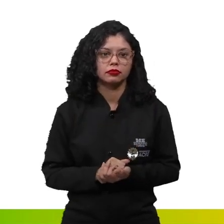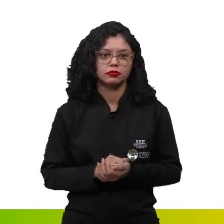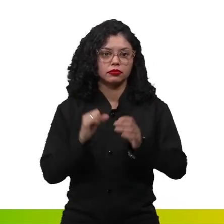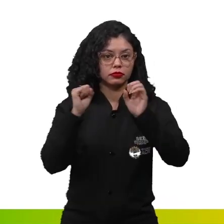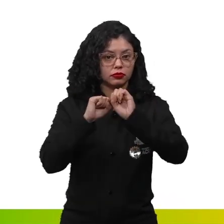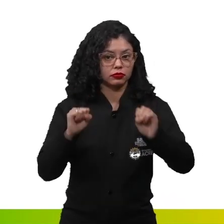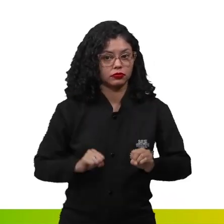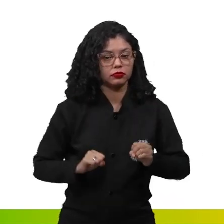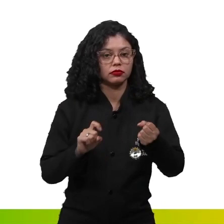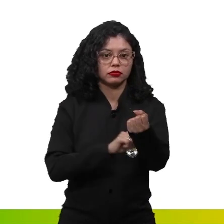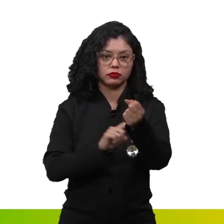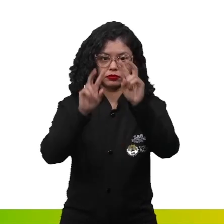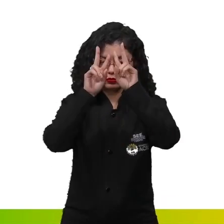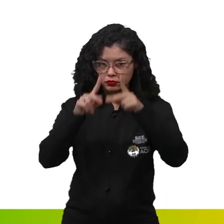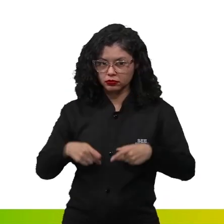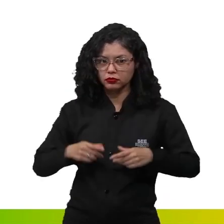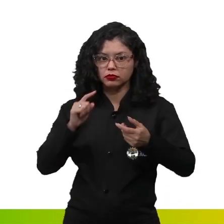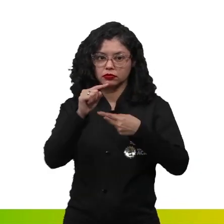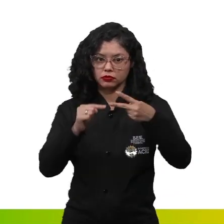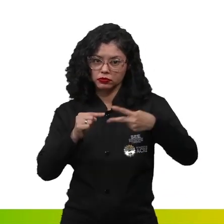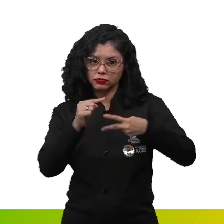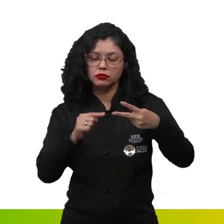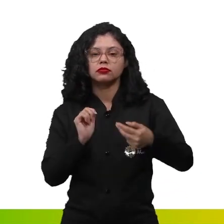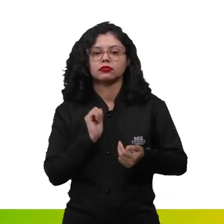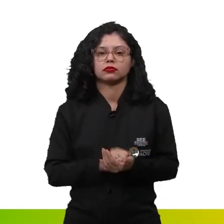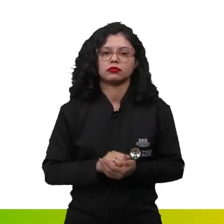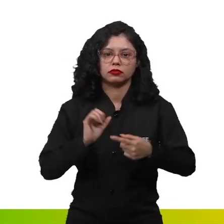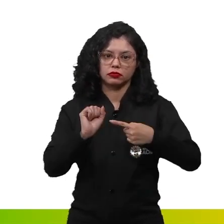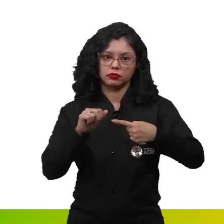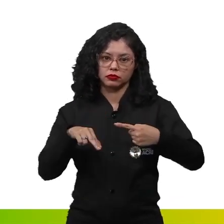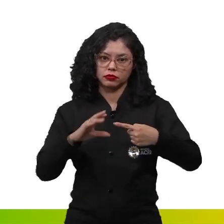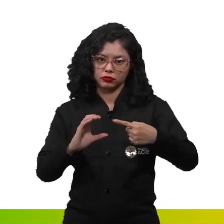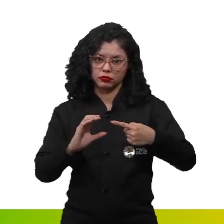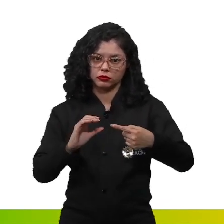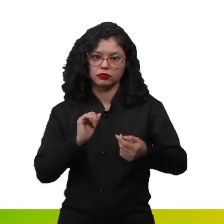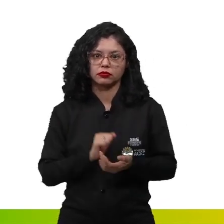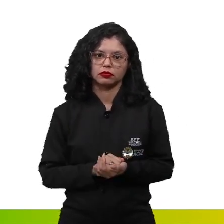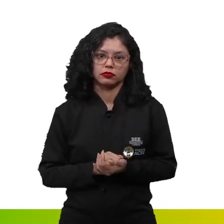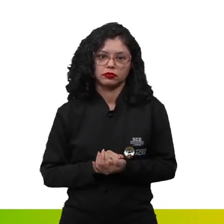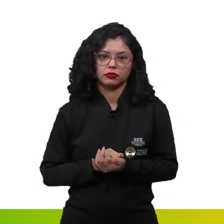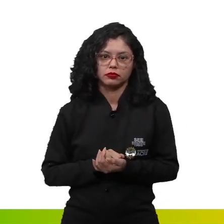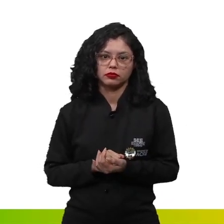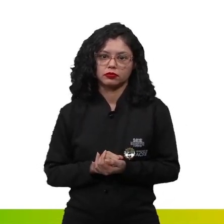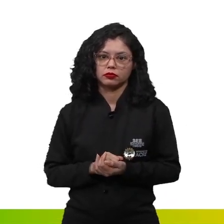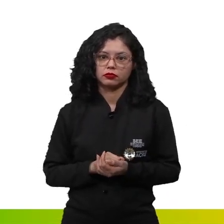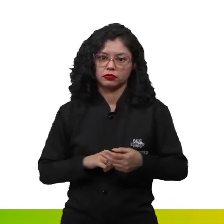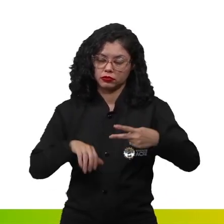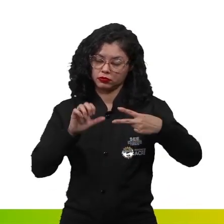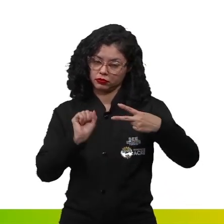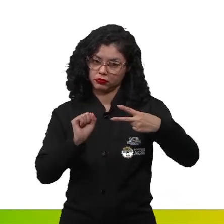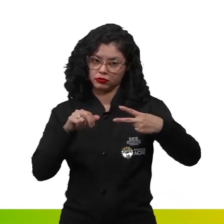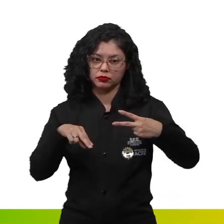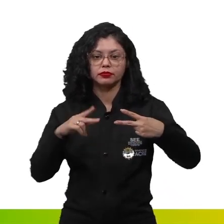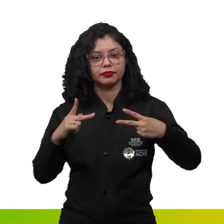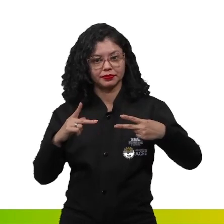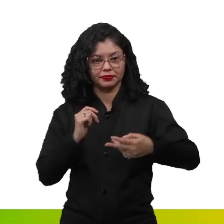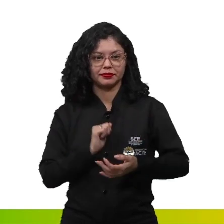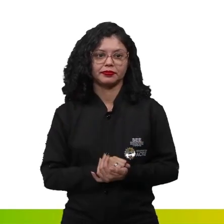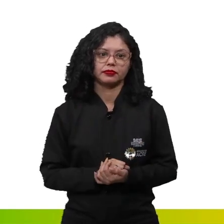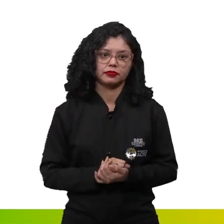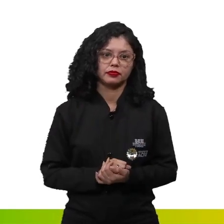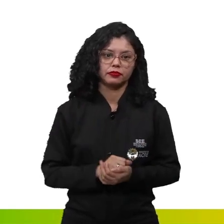seguinte: o sistema nervoso humano, ele é dividido em sistema nervoso central, ok? E sistema nervoso